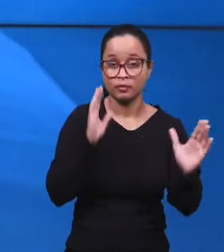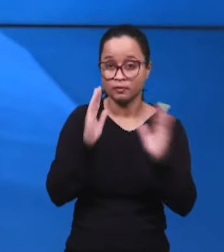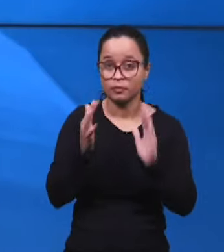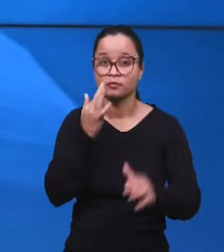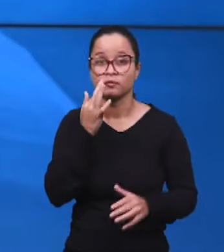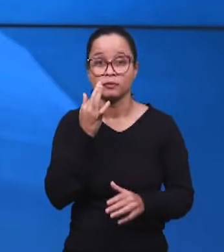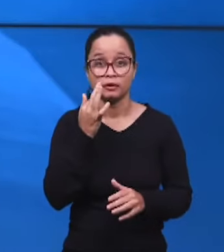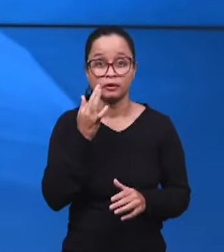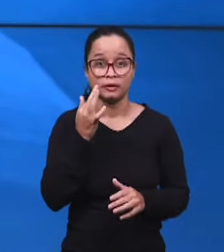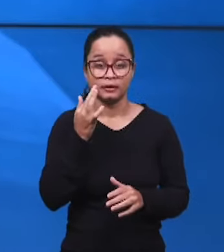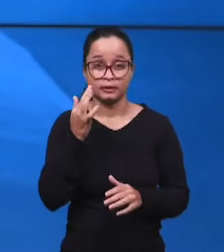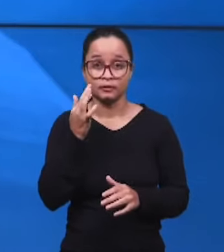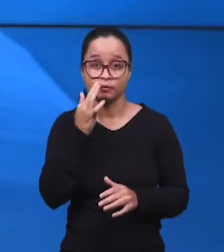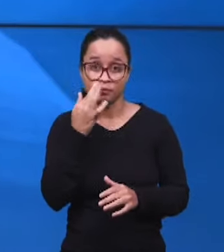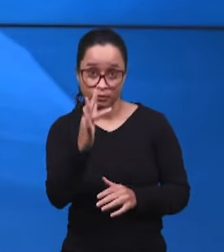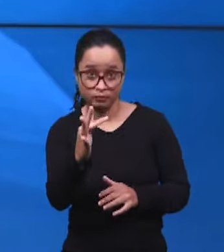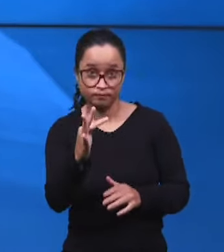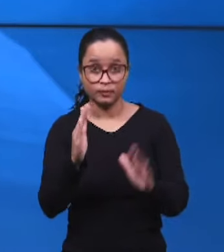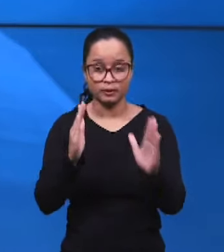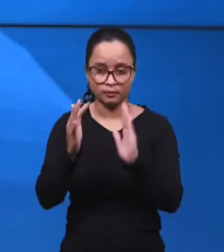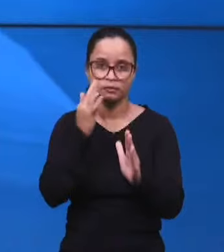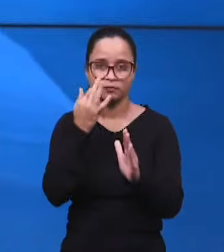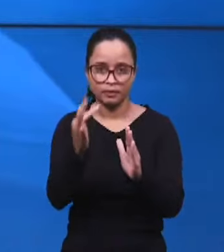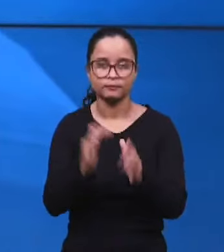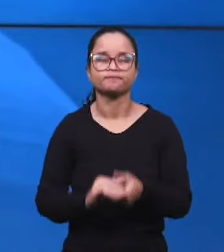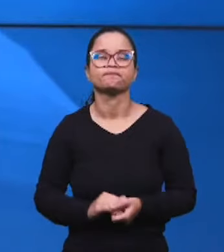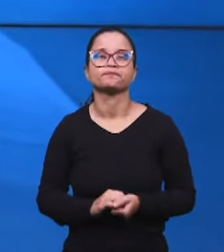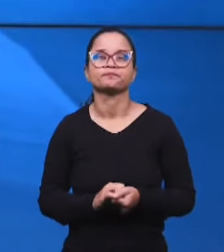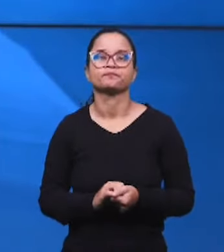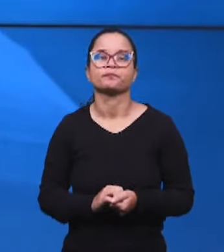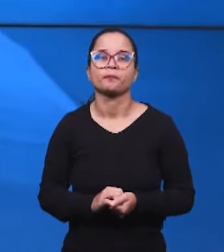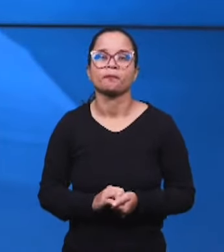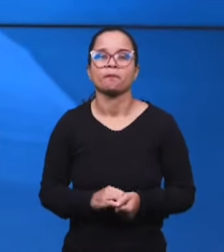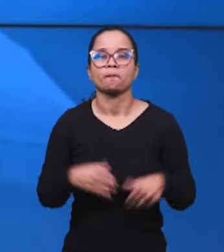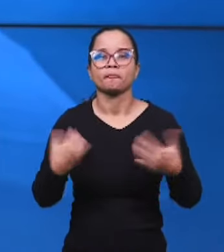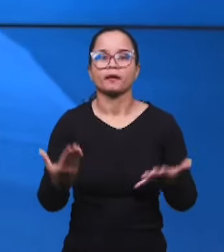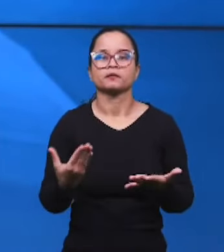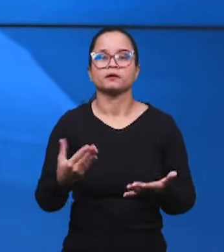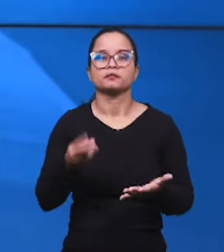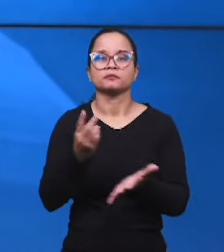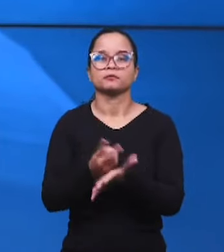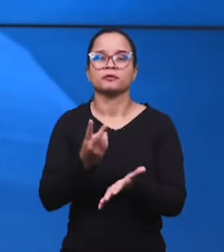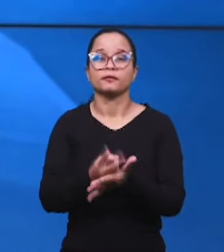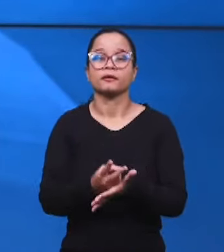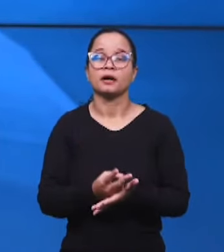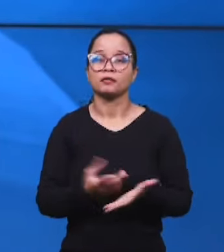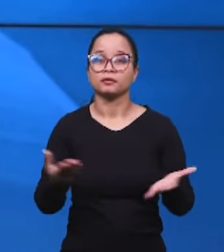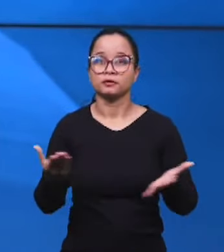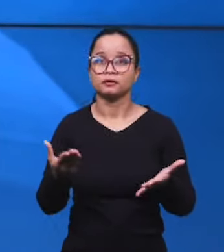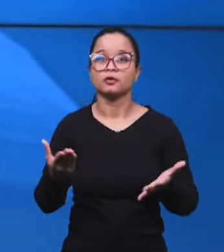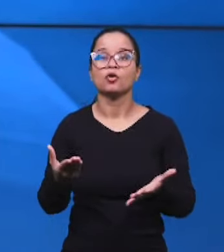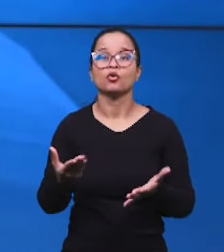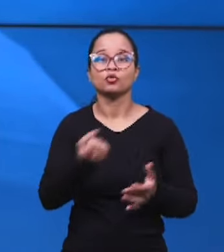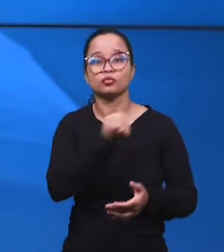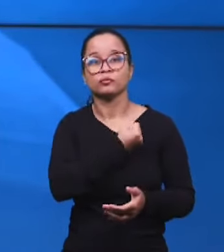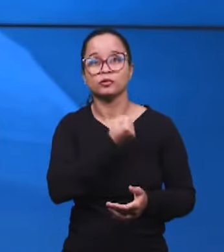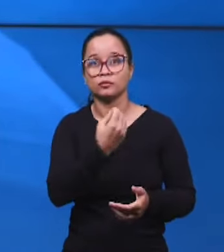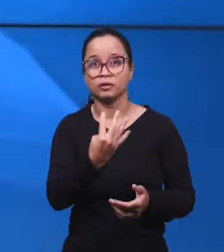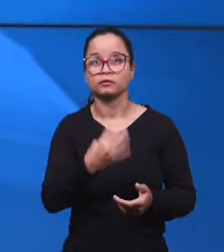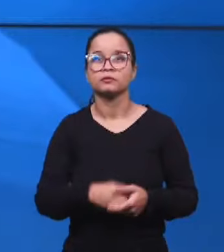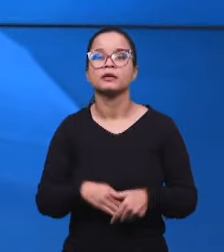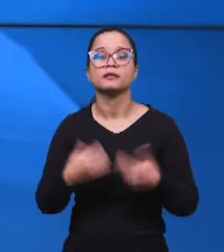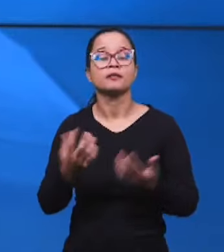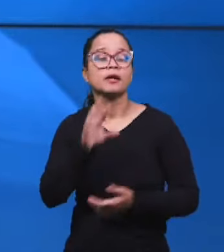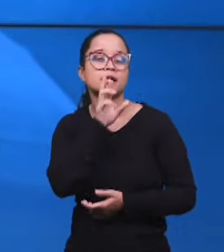do contexto profético do tempo do breve, agora ainda no capítulo 22, versos 7, 12 e 20. Pergunta 4. Quem